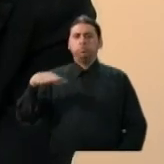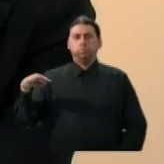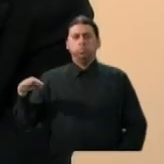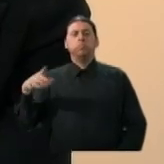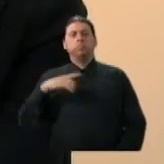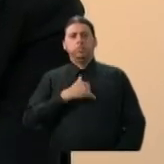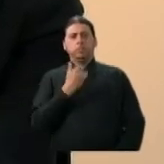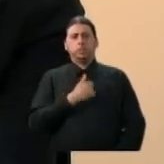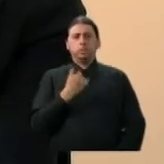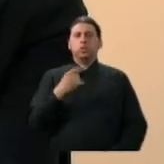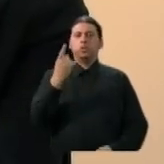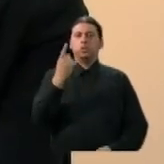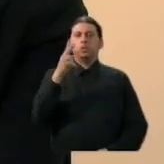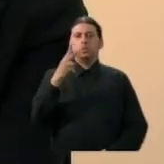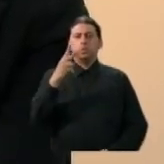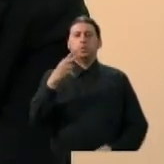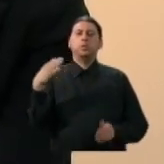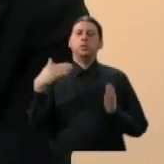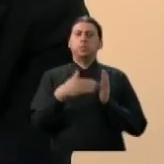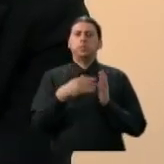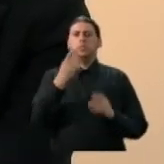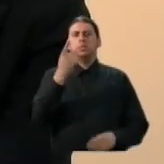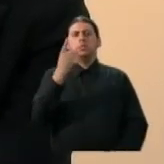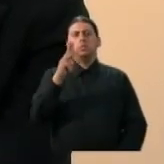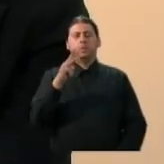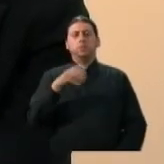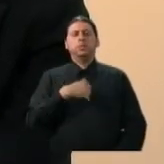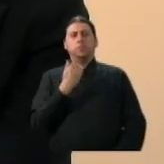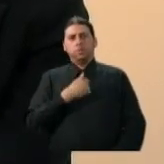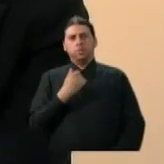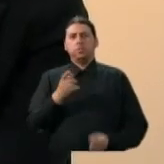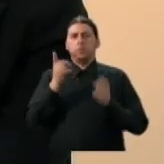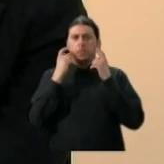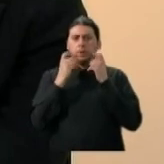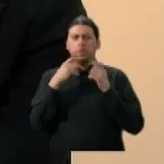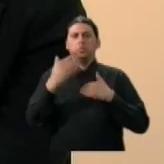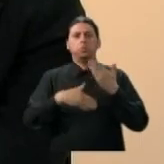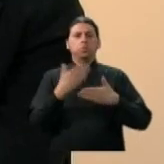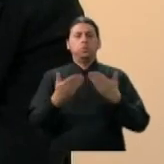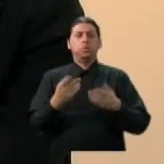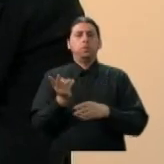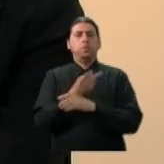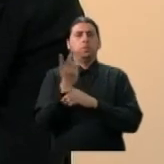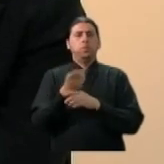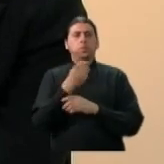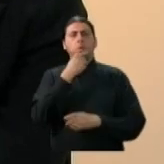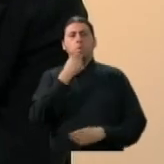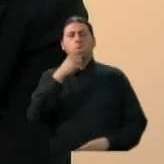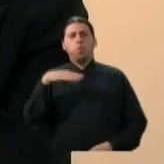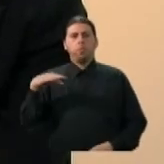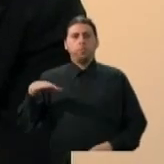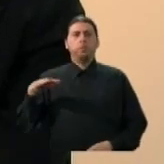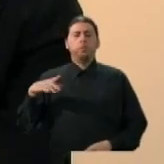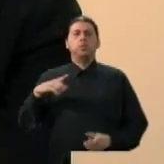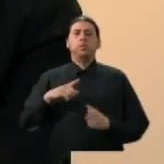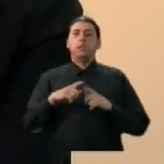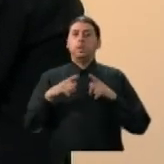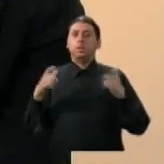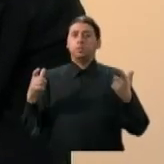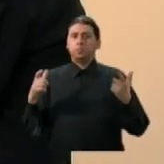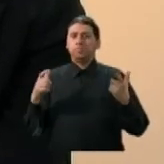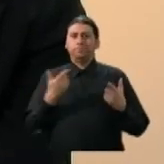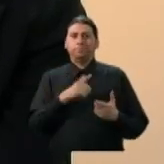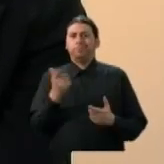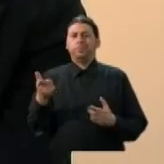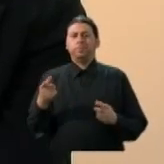13 anos. O que está se observando é que a procura para os meninos está sendo baixa.